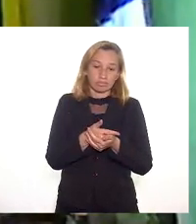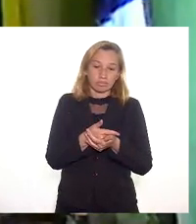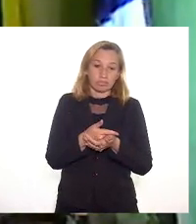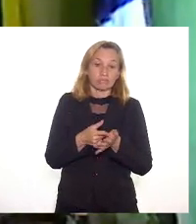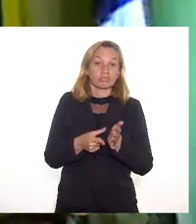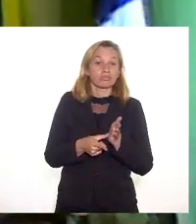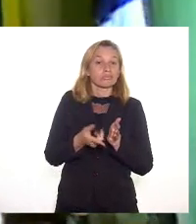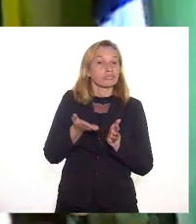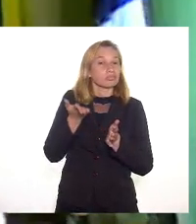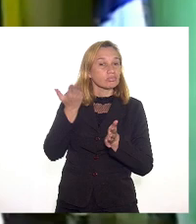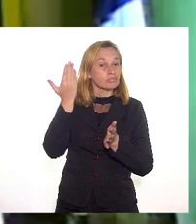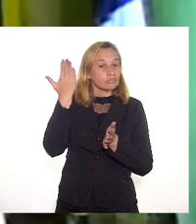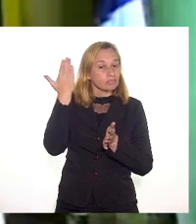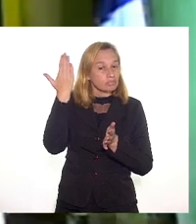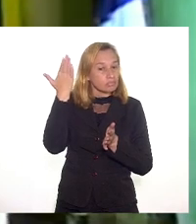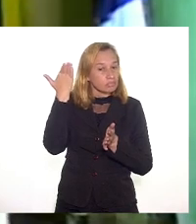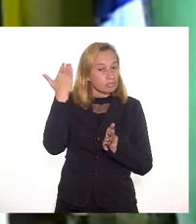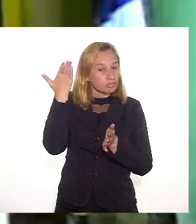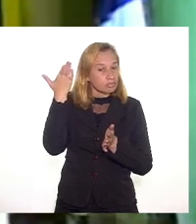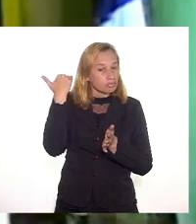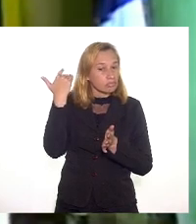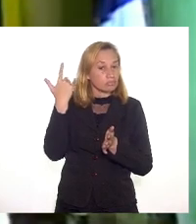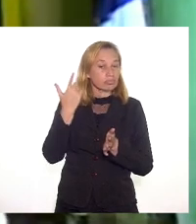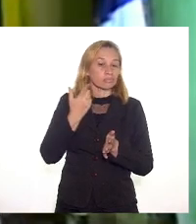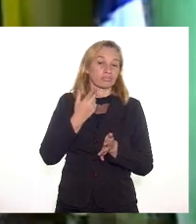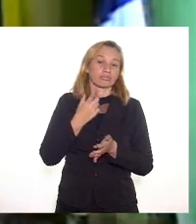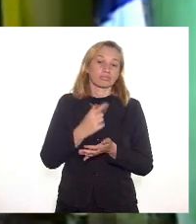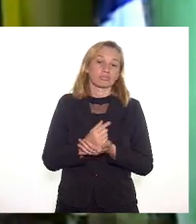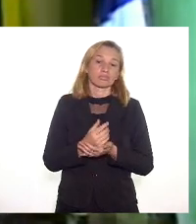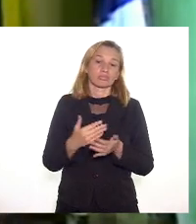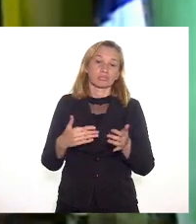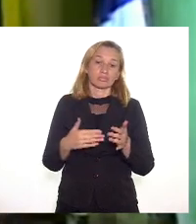antes até o quinto dia último.